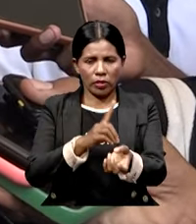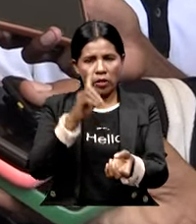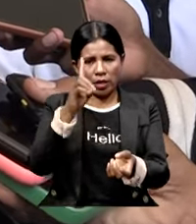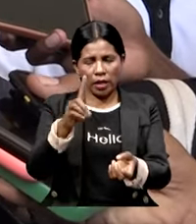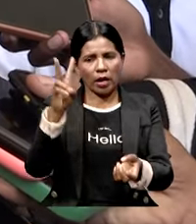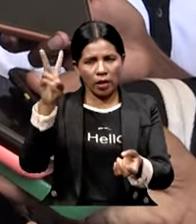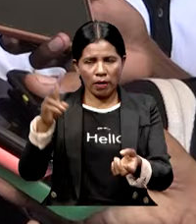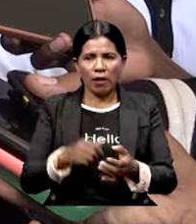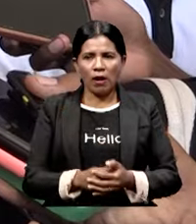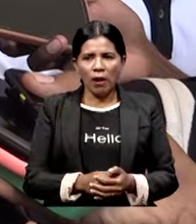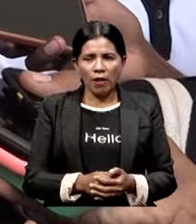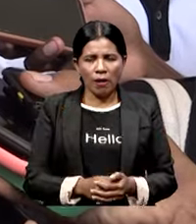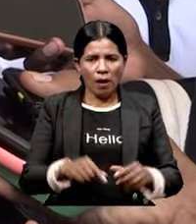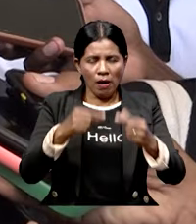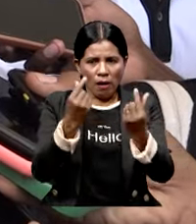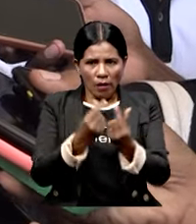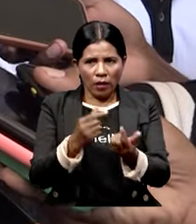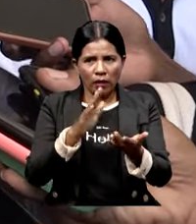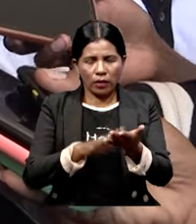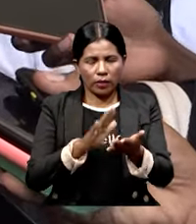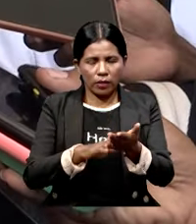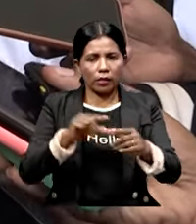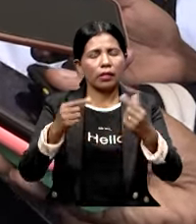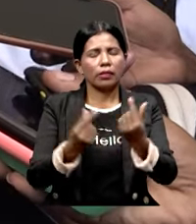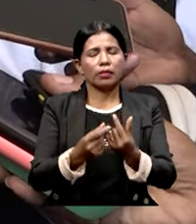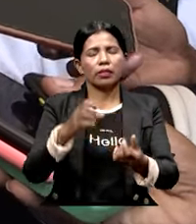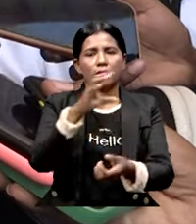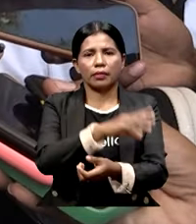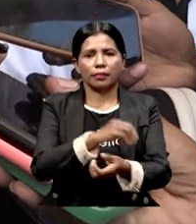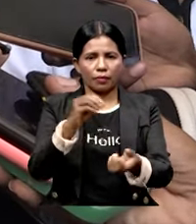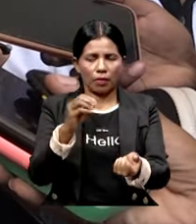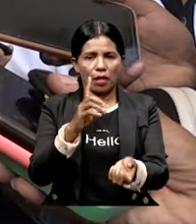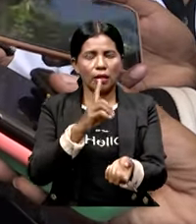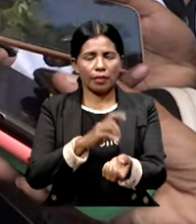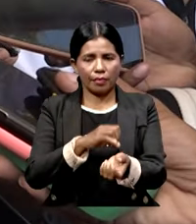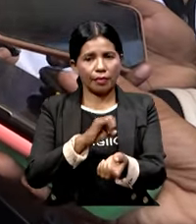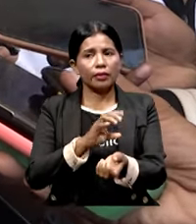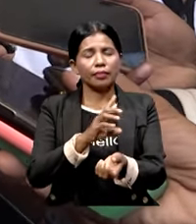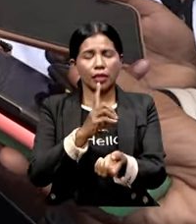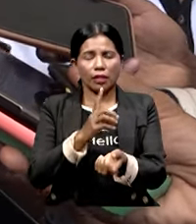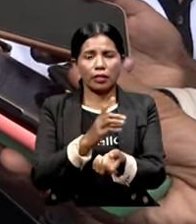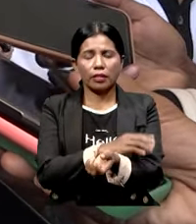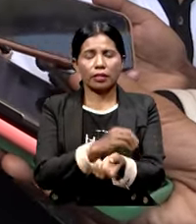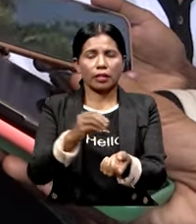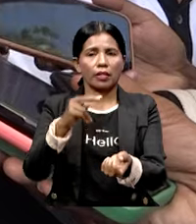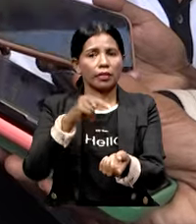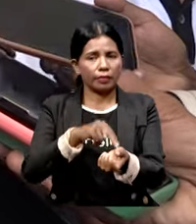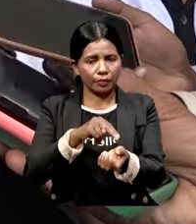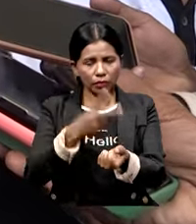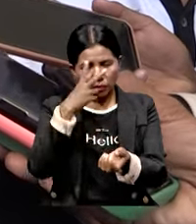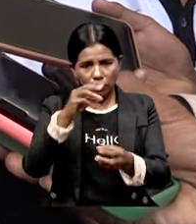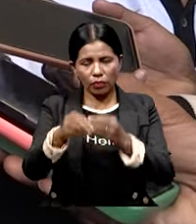rua e grupo de escola, os caras da escola, enfermeiro ir, não é impossível. E haver nutrição de